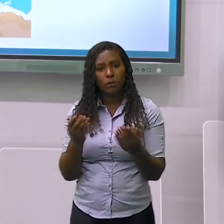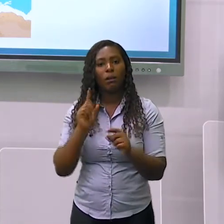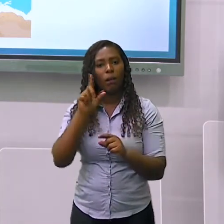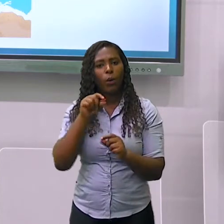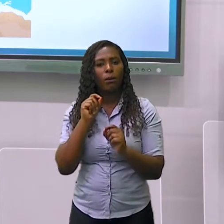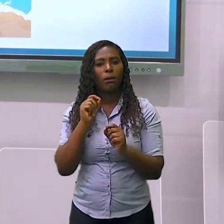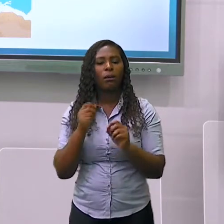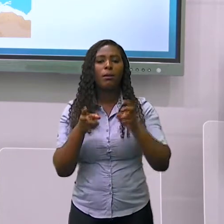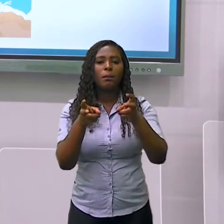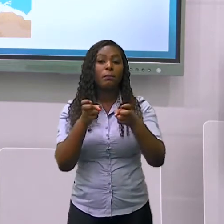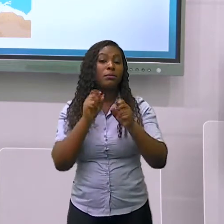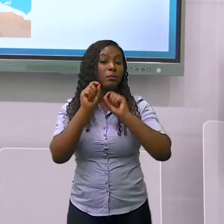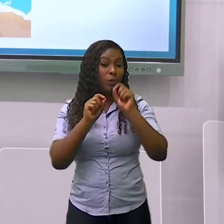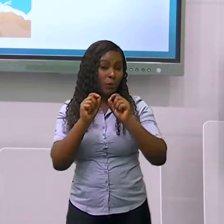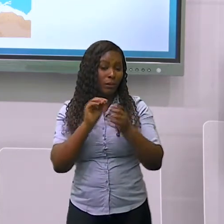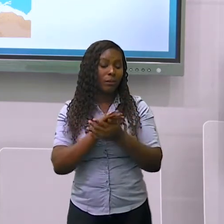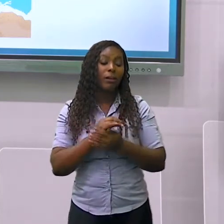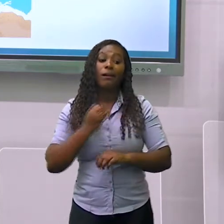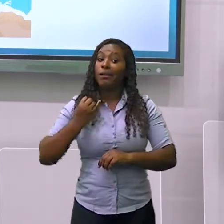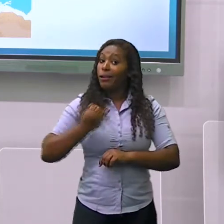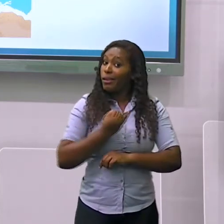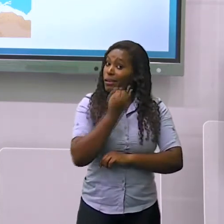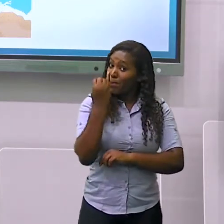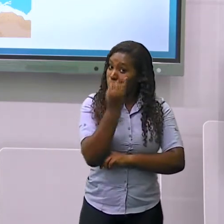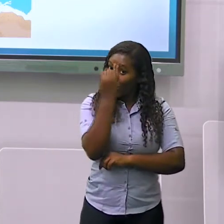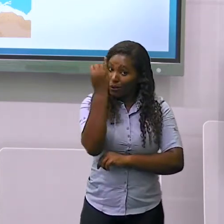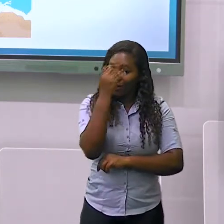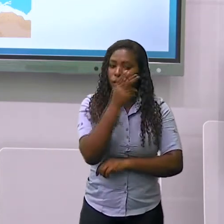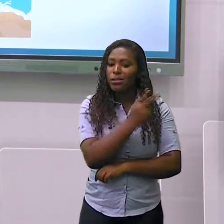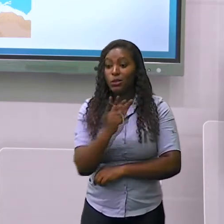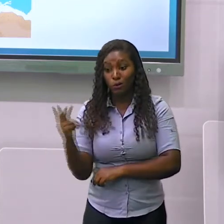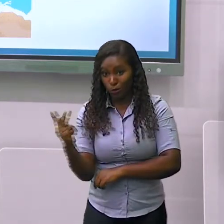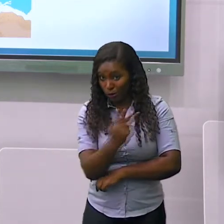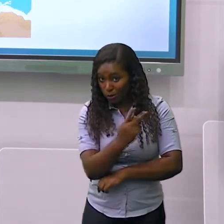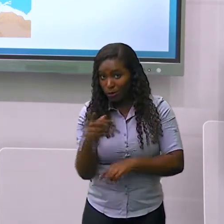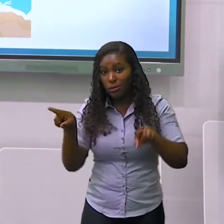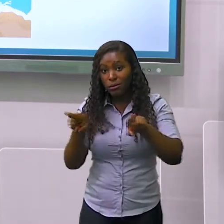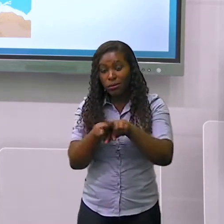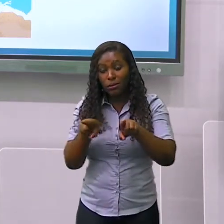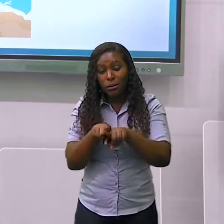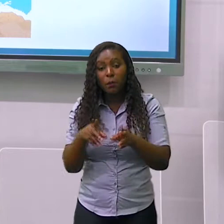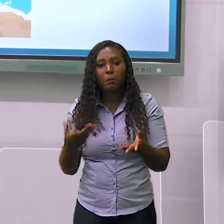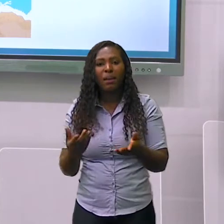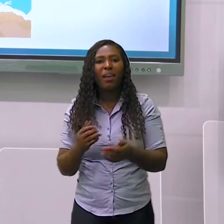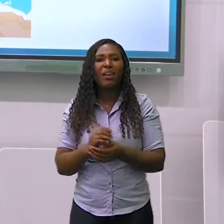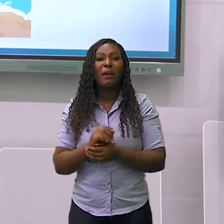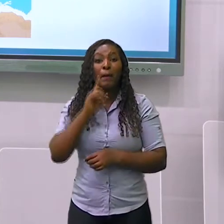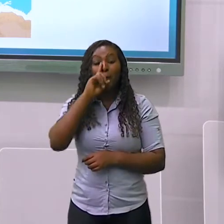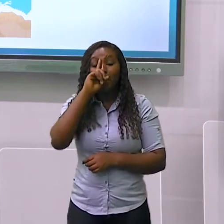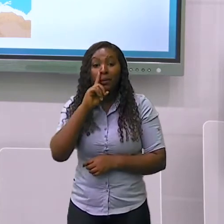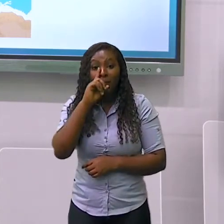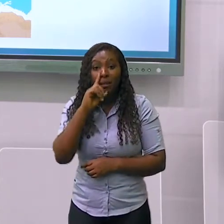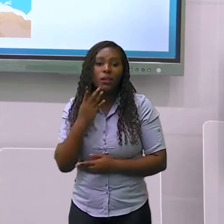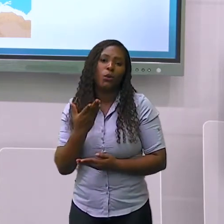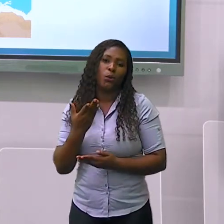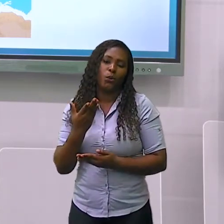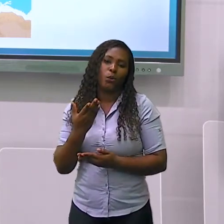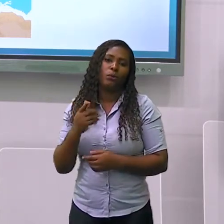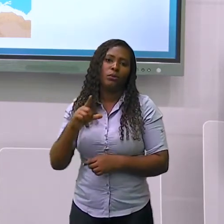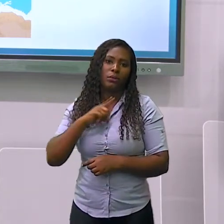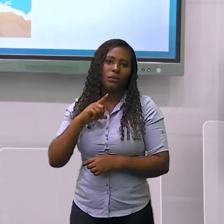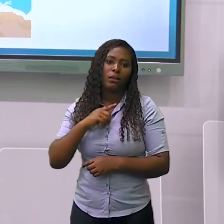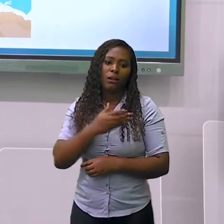a importância e os riscos ambientais que estas áreas apresentam. Vamos